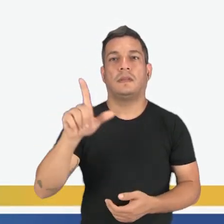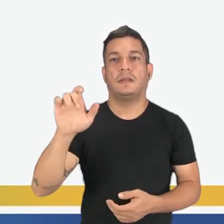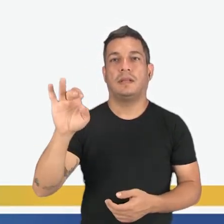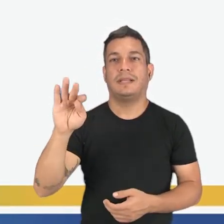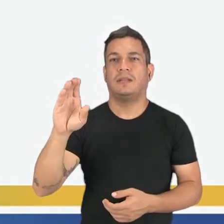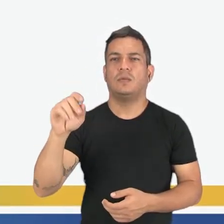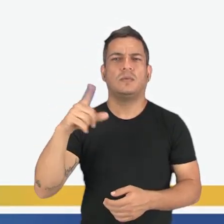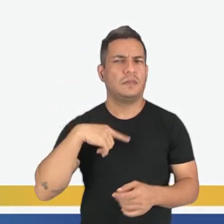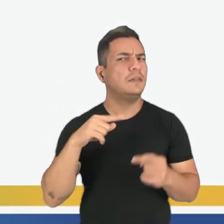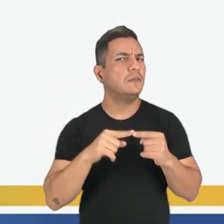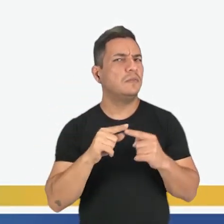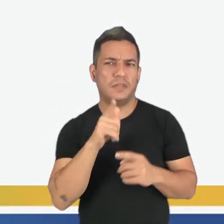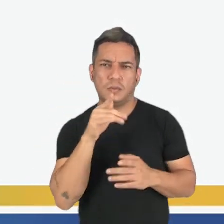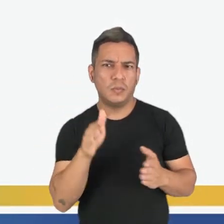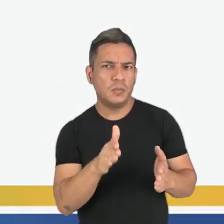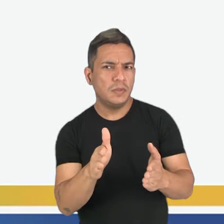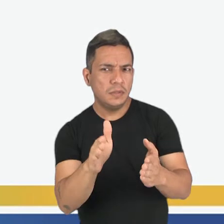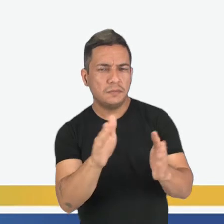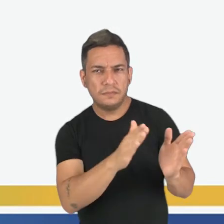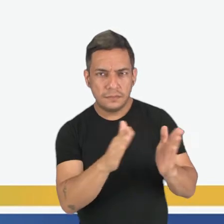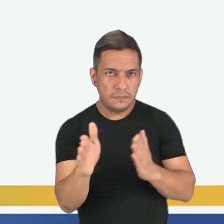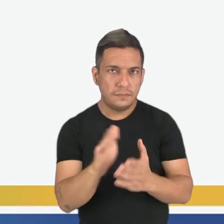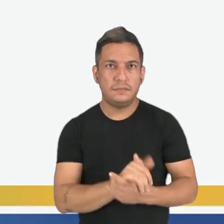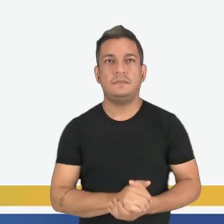leito. Leito tem a ver com a parte do rio?